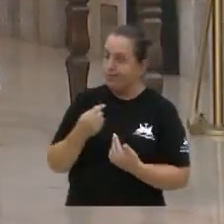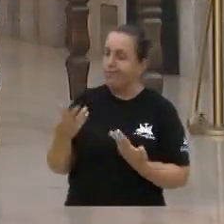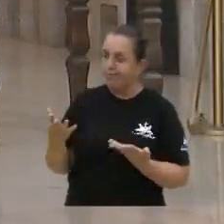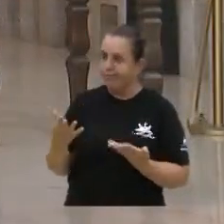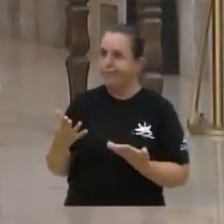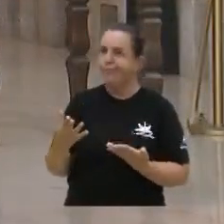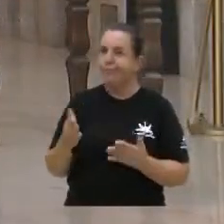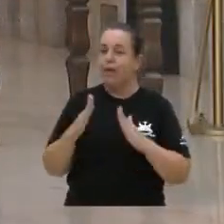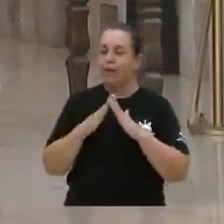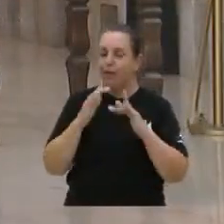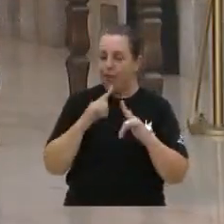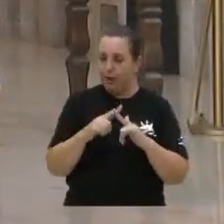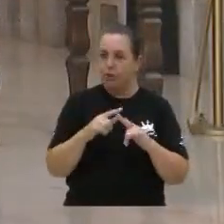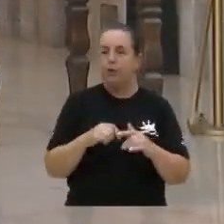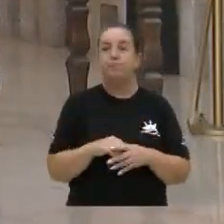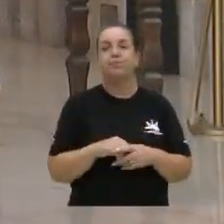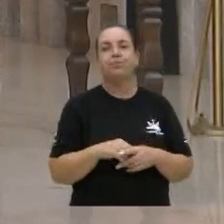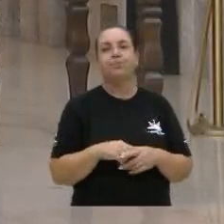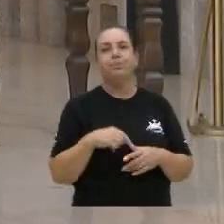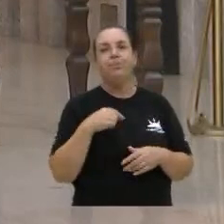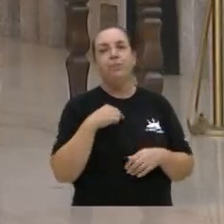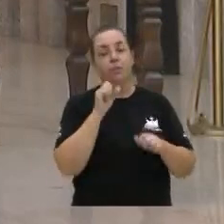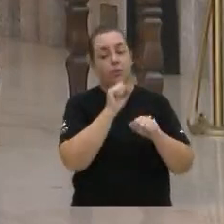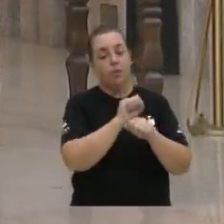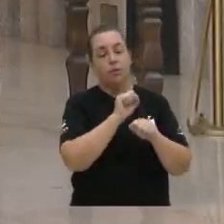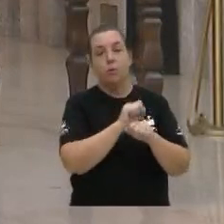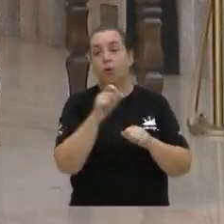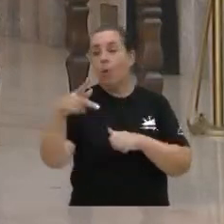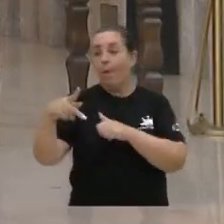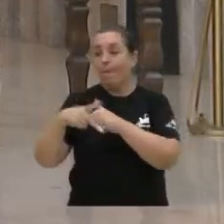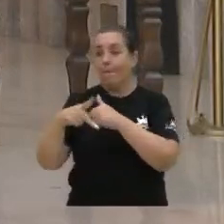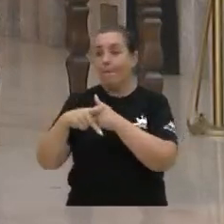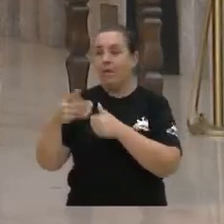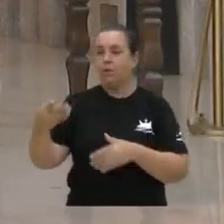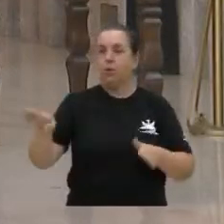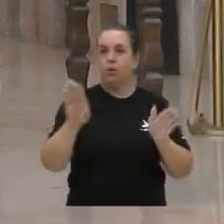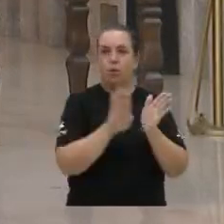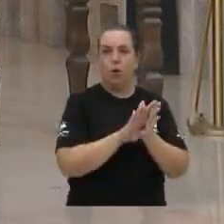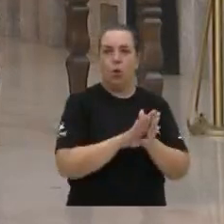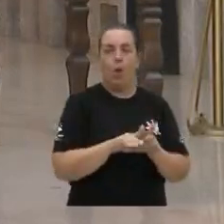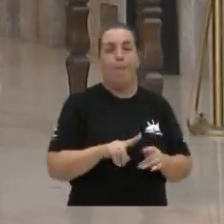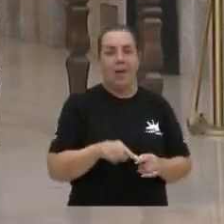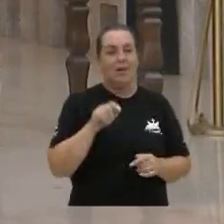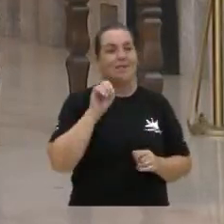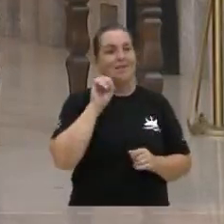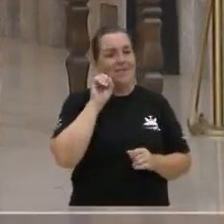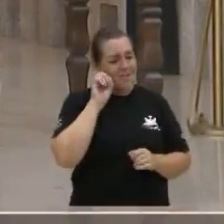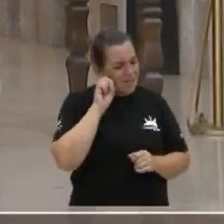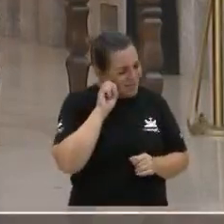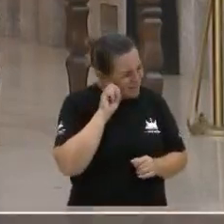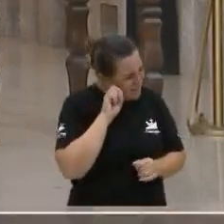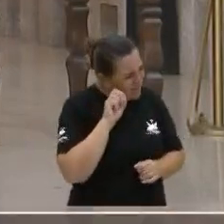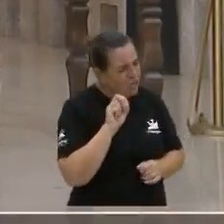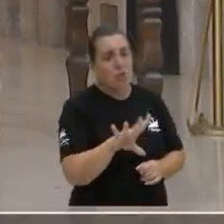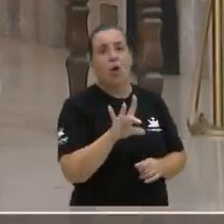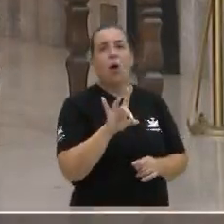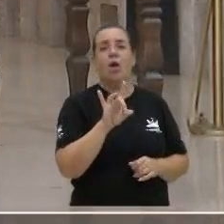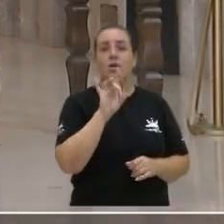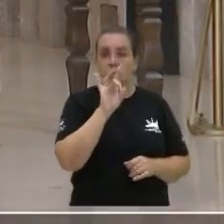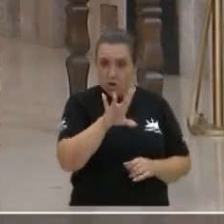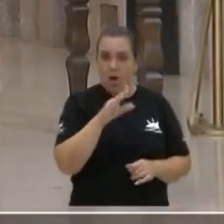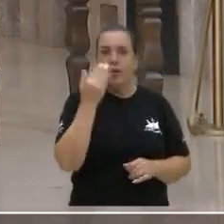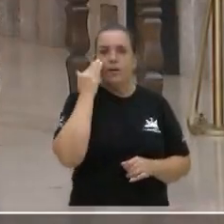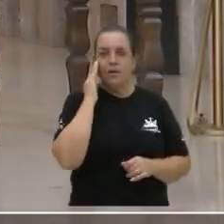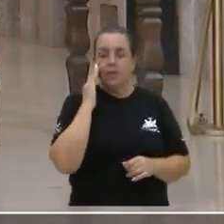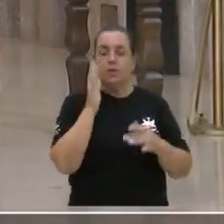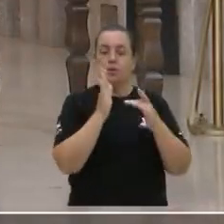é a igreja, esperou Pedro chegar, mas eles só entenderam que Jesus